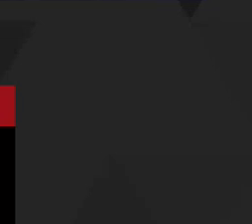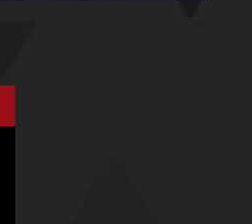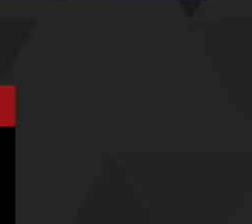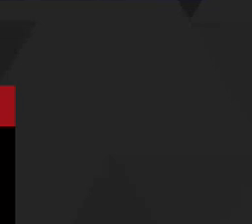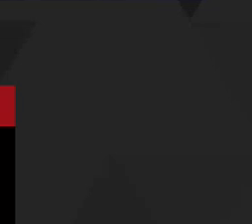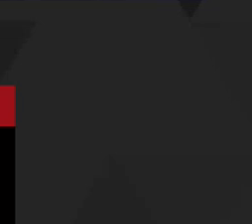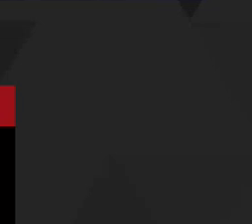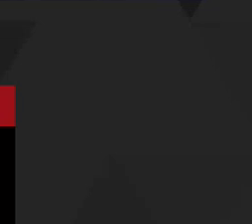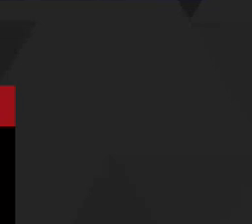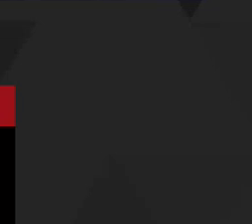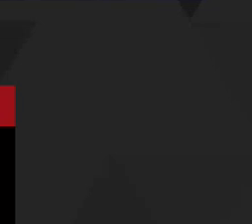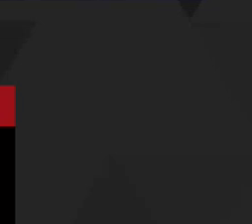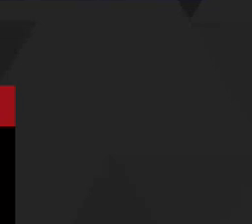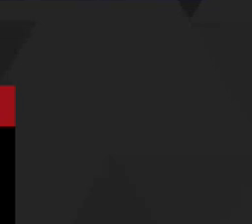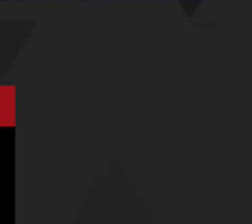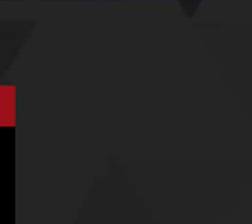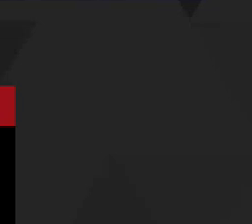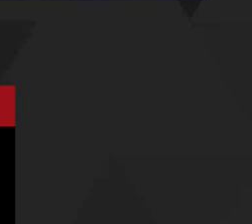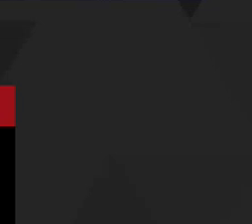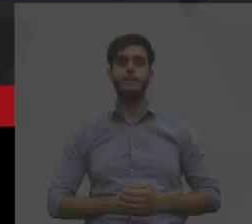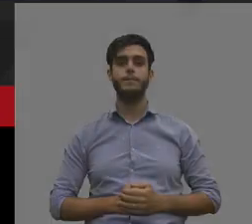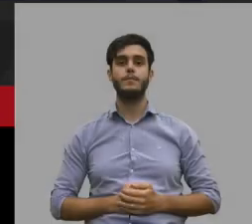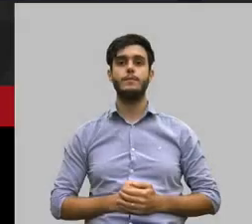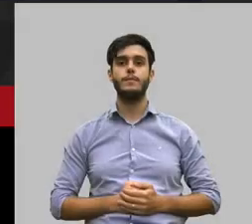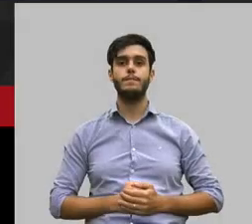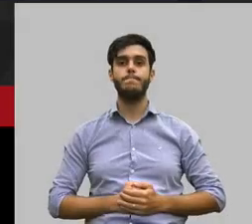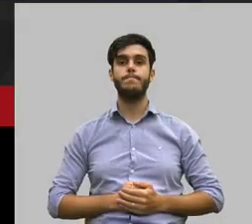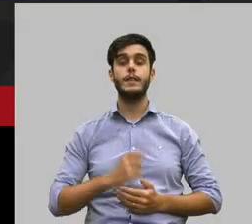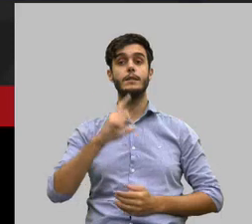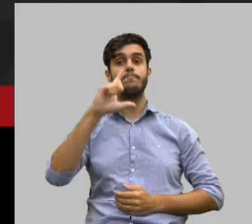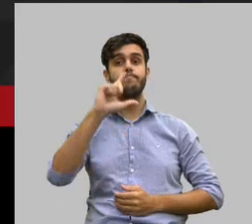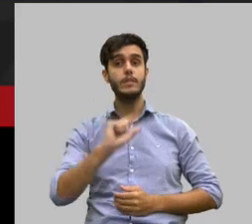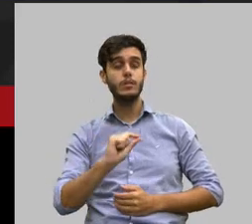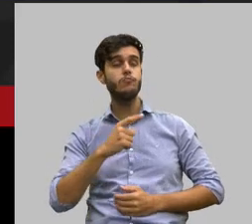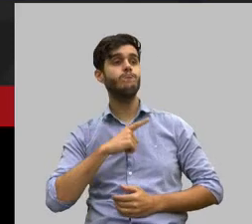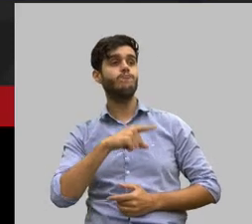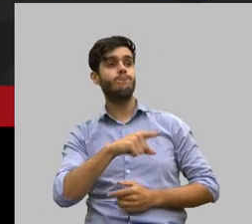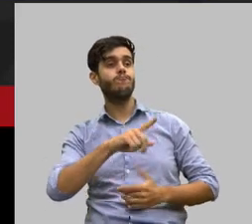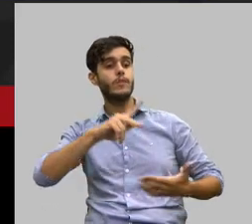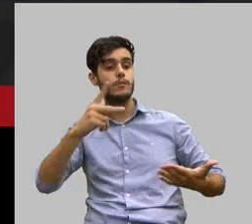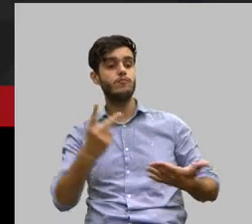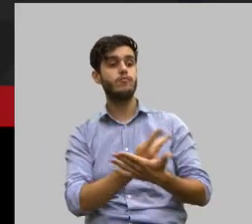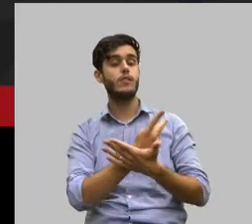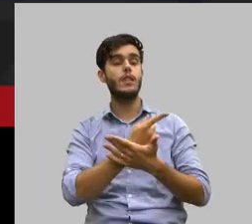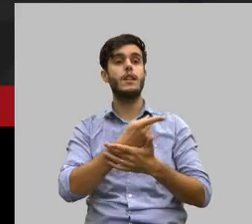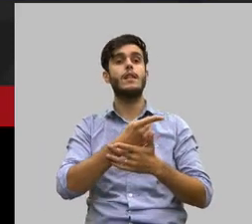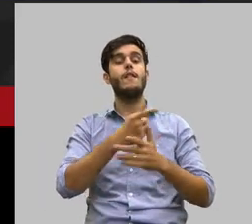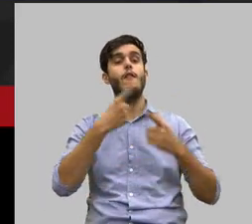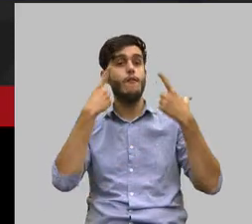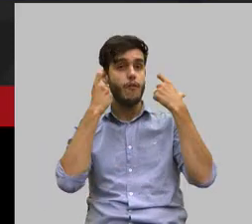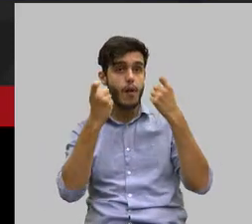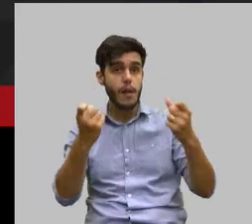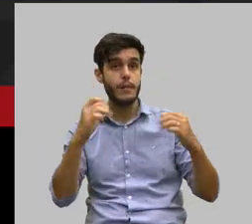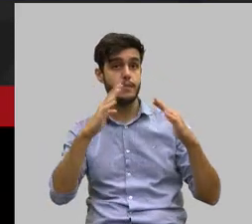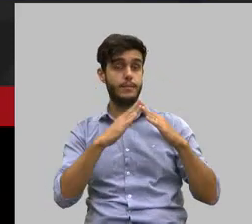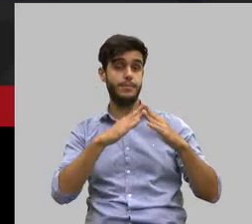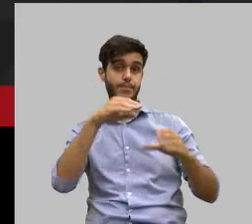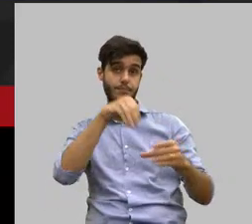dessa redução quase que absoluta da reincidência de casos de violência doméstica e familiar bem